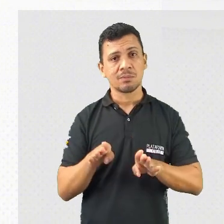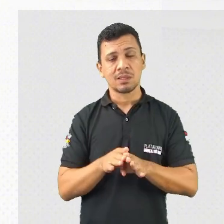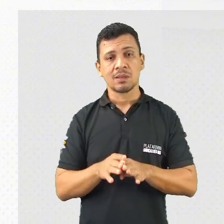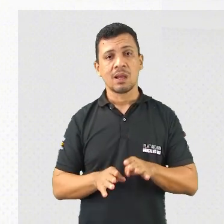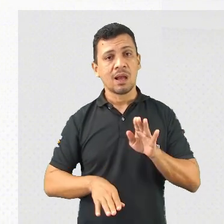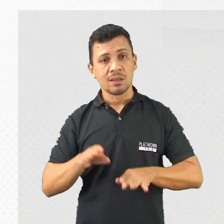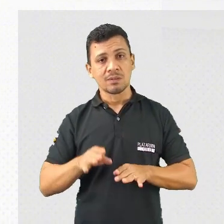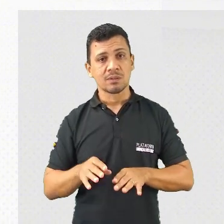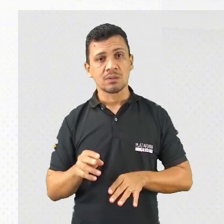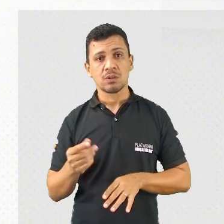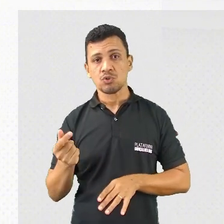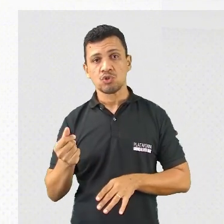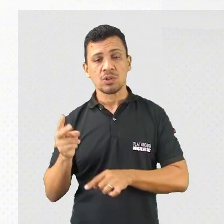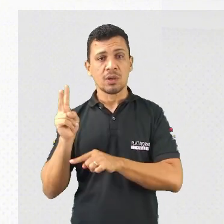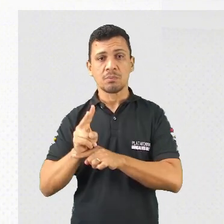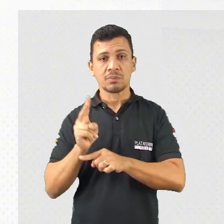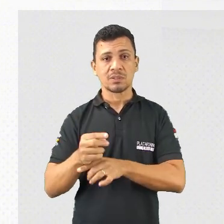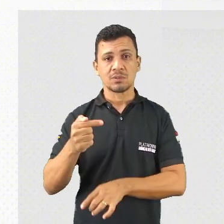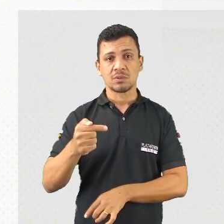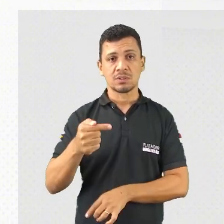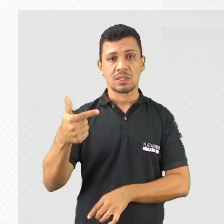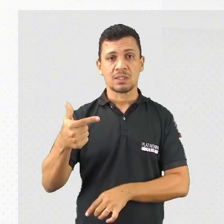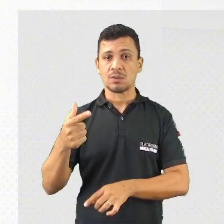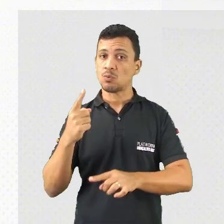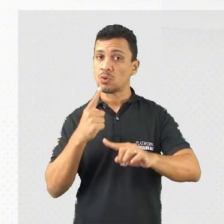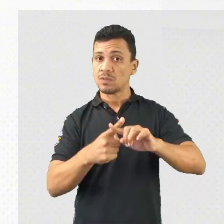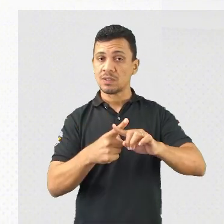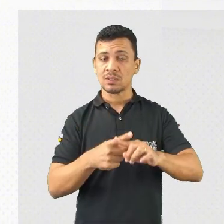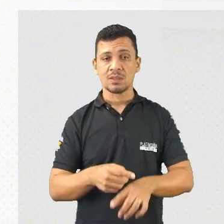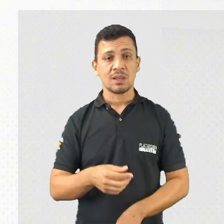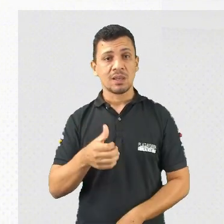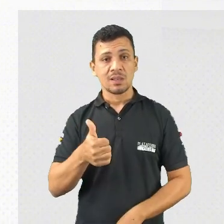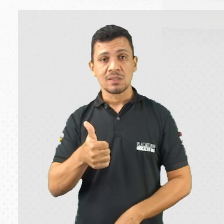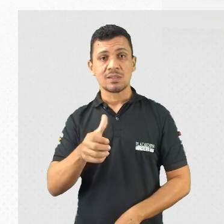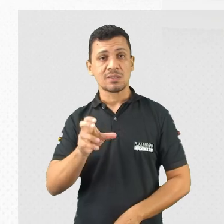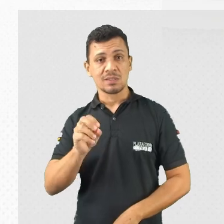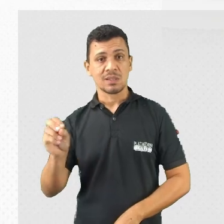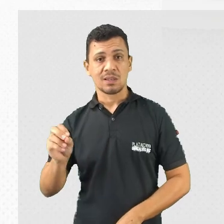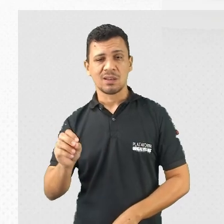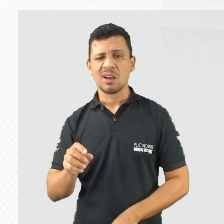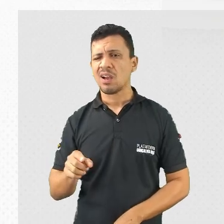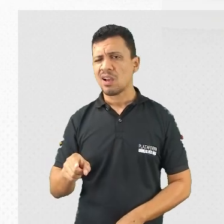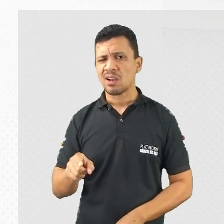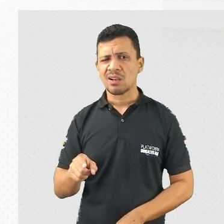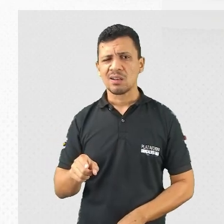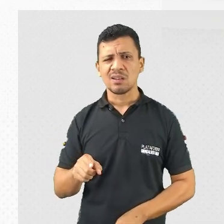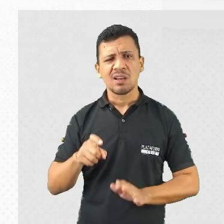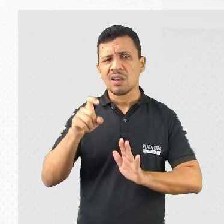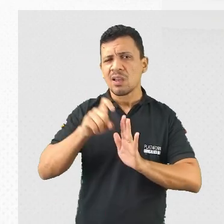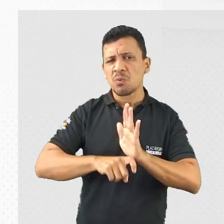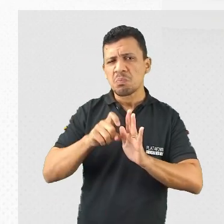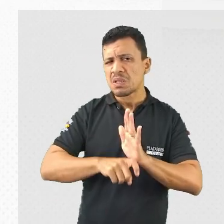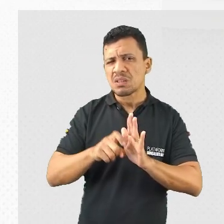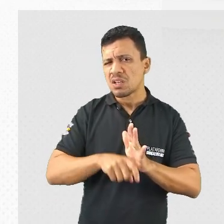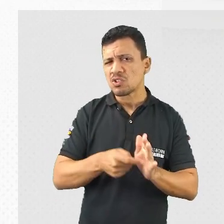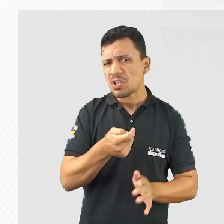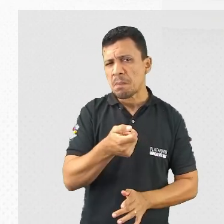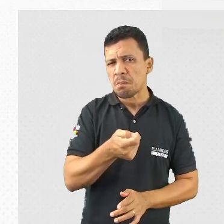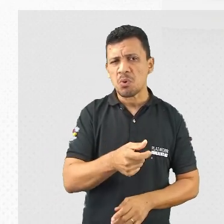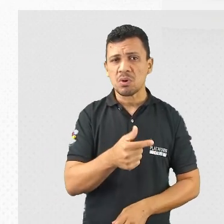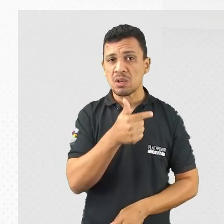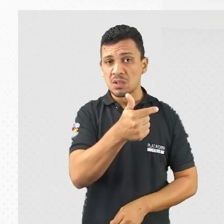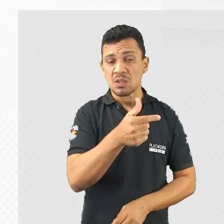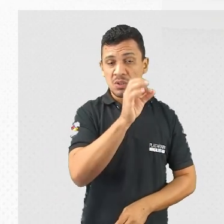empréstimos aí de 72 vezes, de 100 vezes. Ah, é uma taxa baixinha. Como essa taxa, por exemplo, de